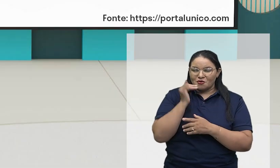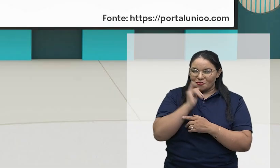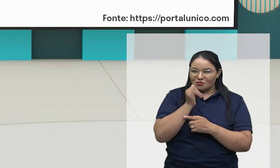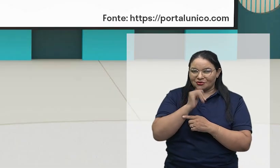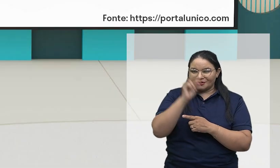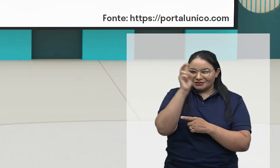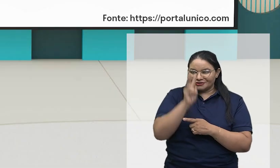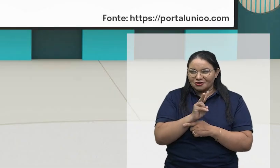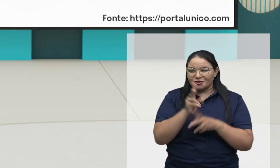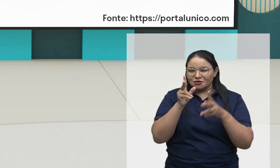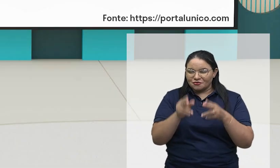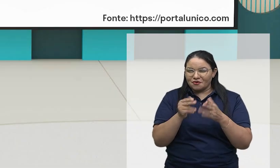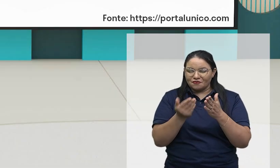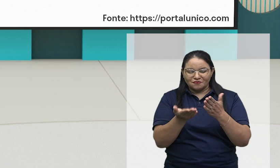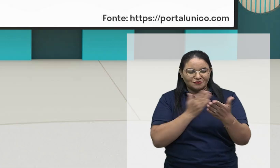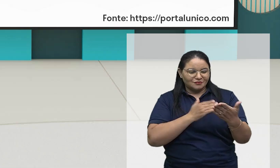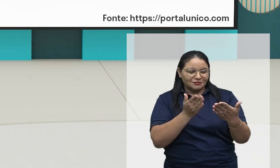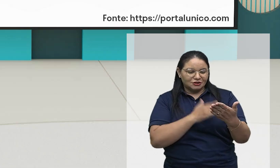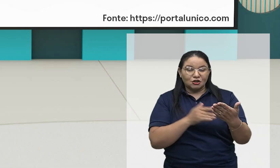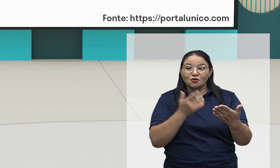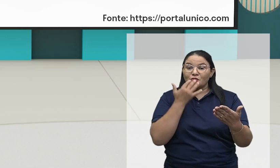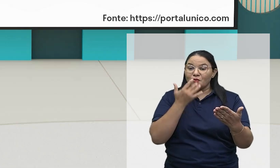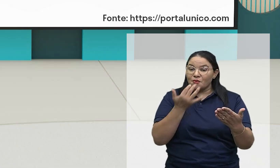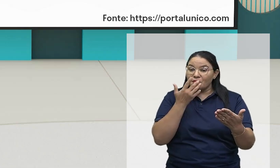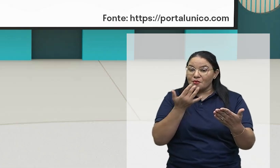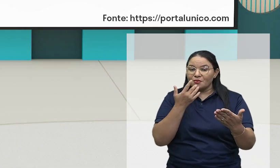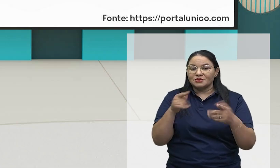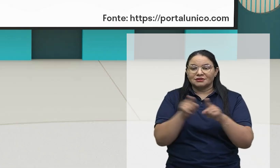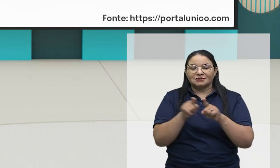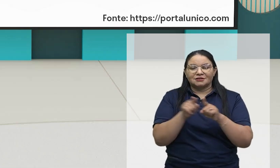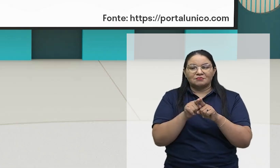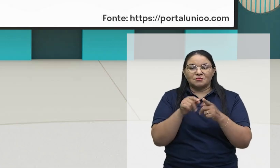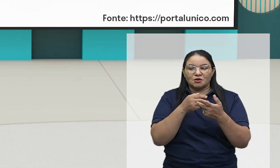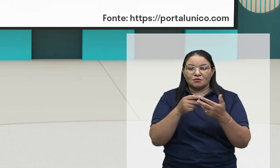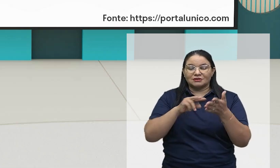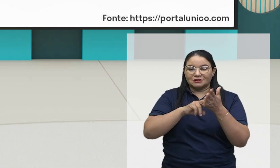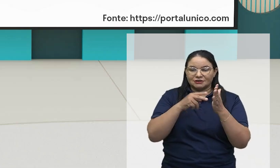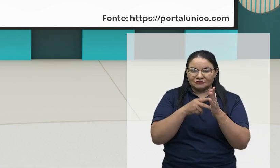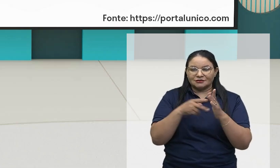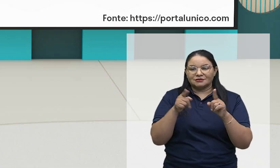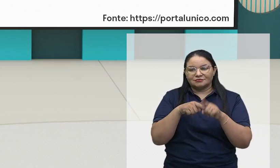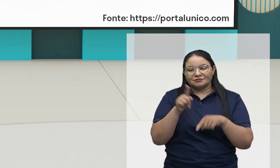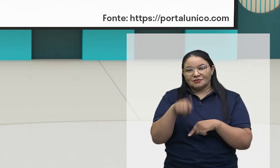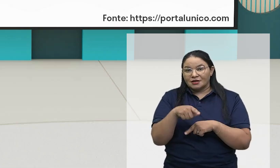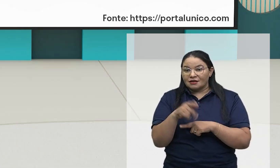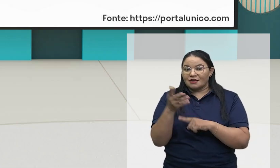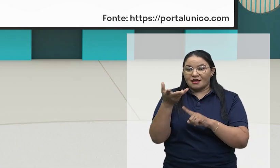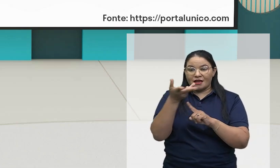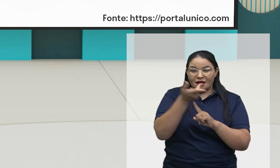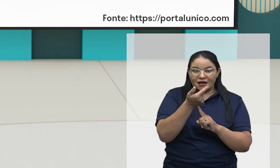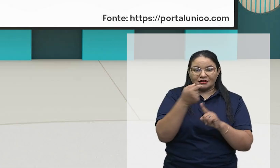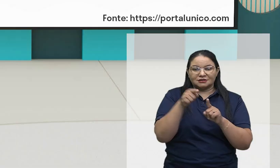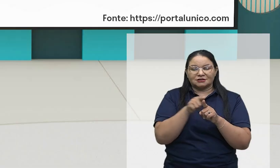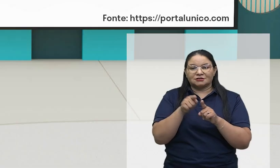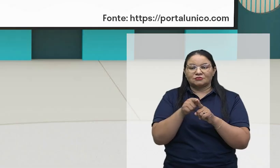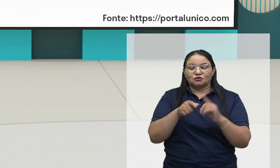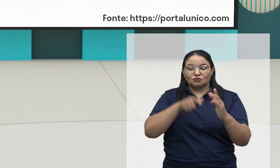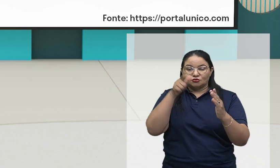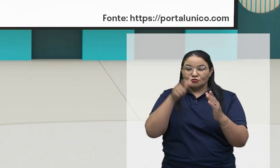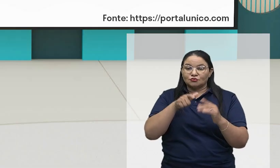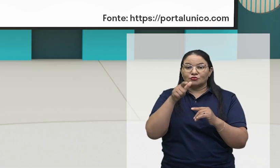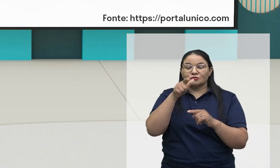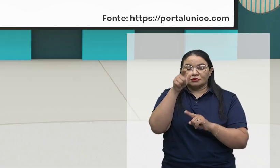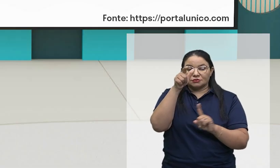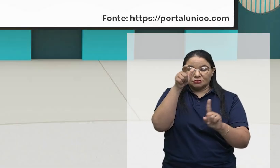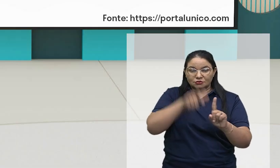de cores, texturas e significados. É sobre a arte e o artista que muitas vezes não é valorizado. Por isso,